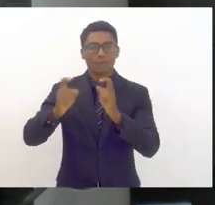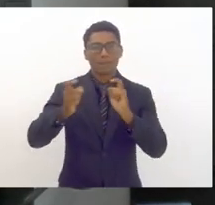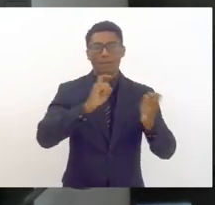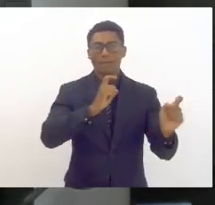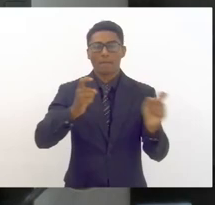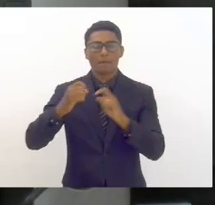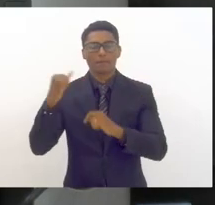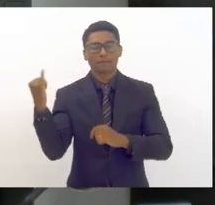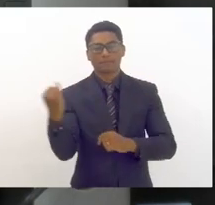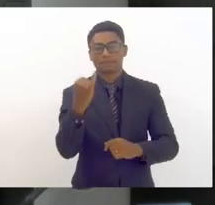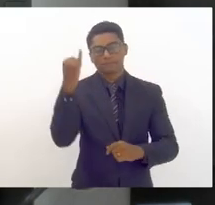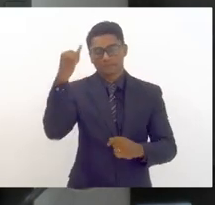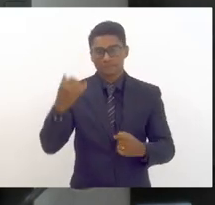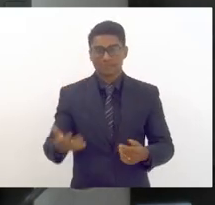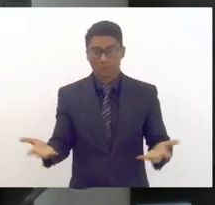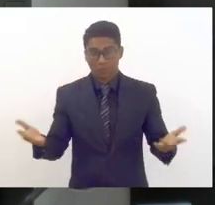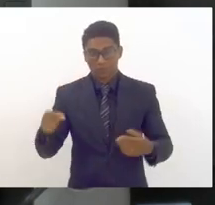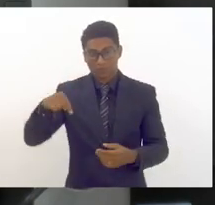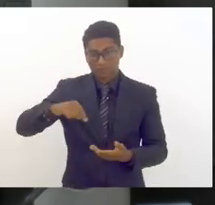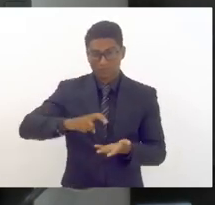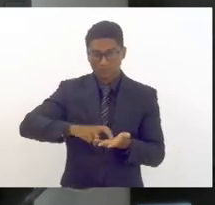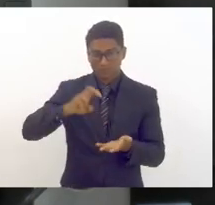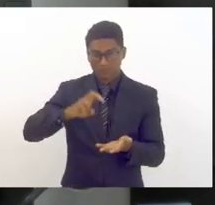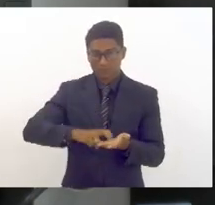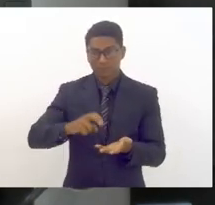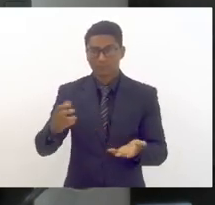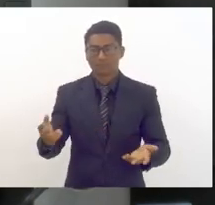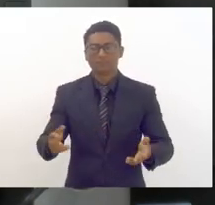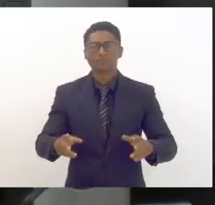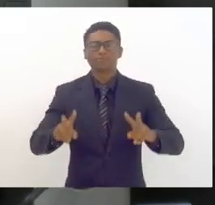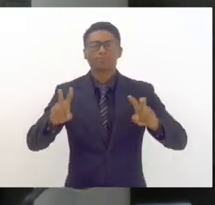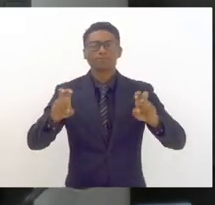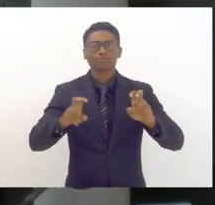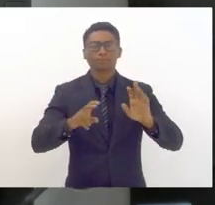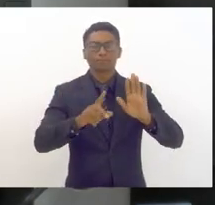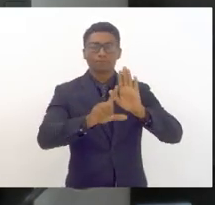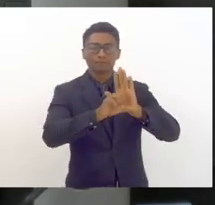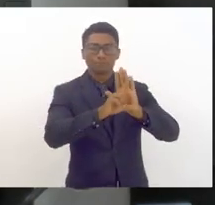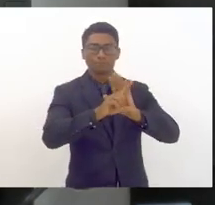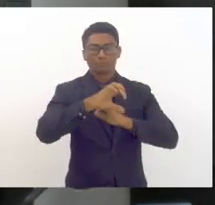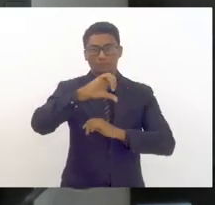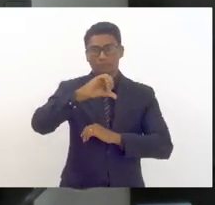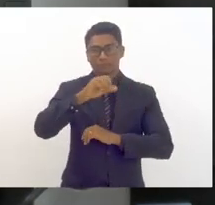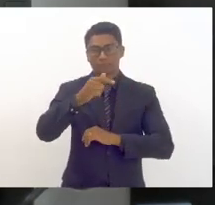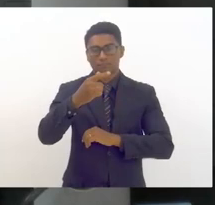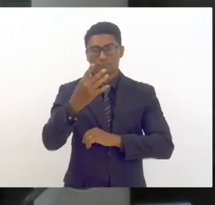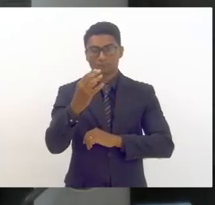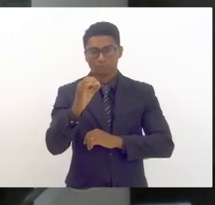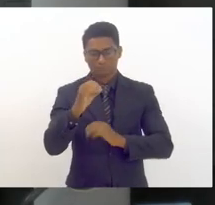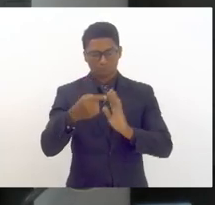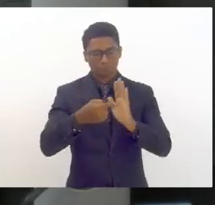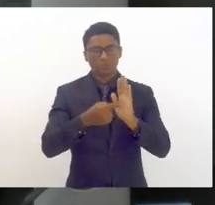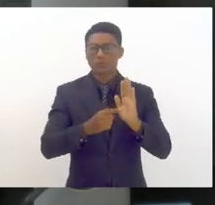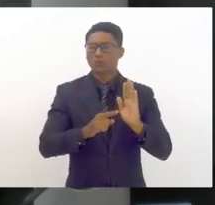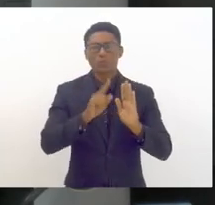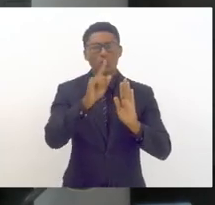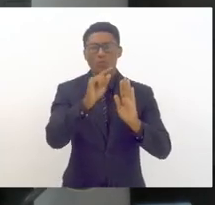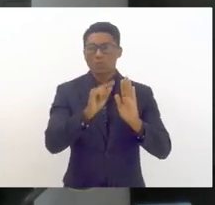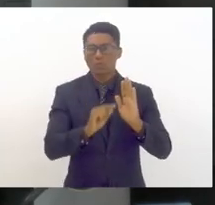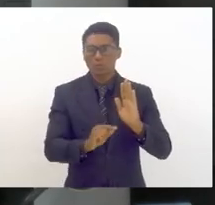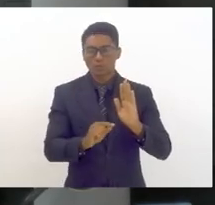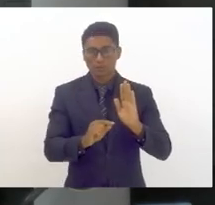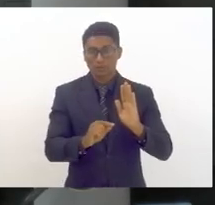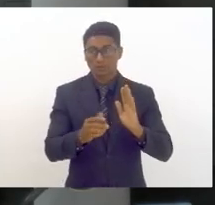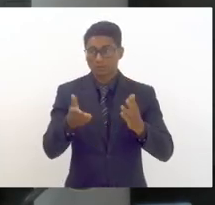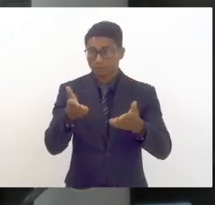audiência pública dessa manhã, que trata da Lei 9740, não é, que obriga as empresas